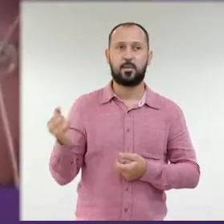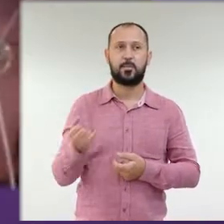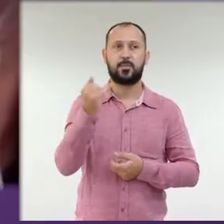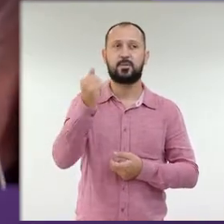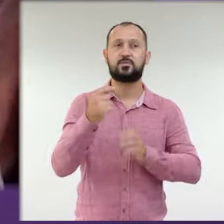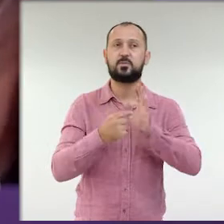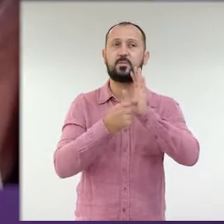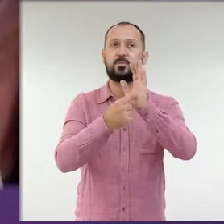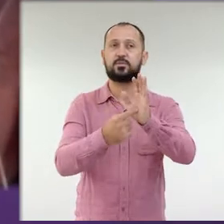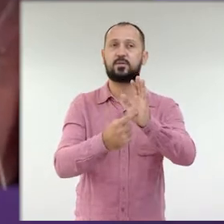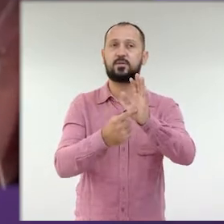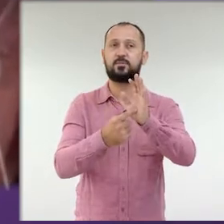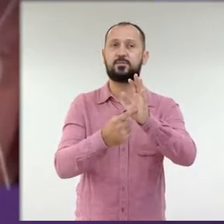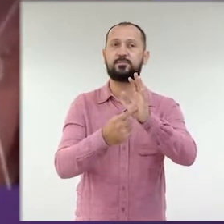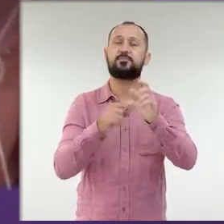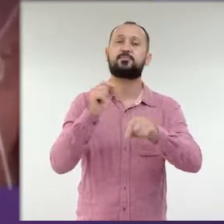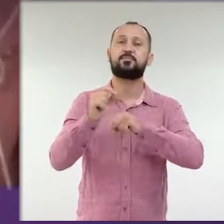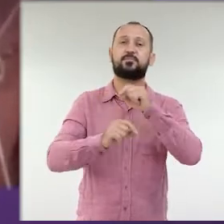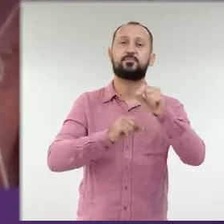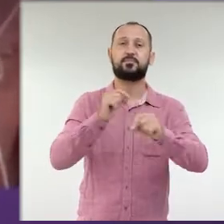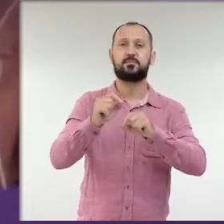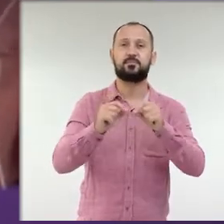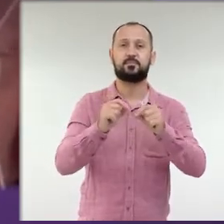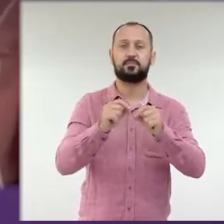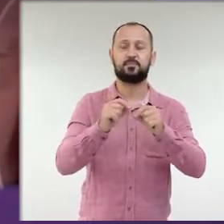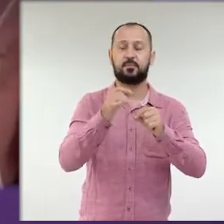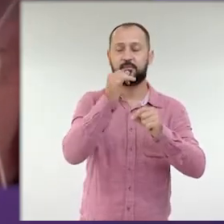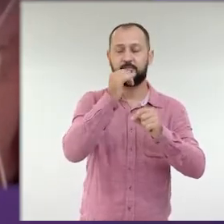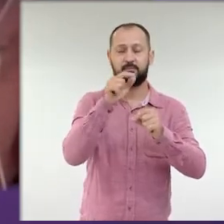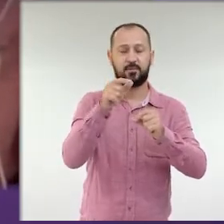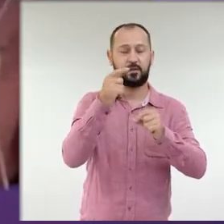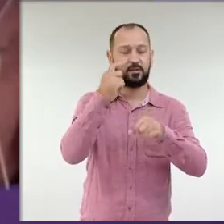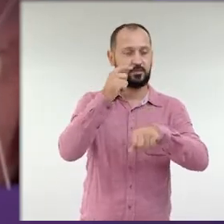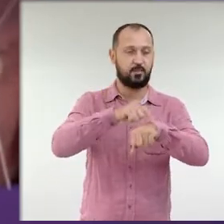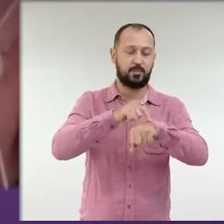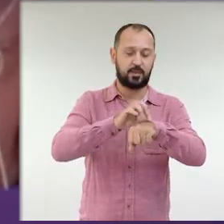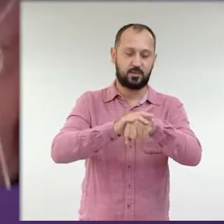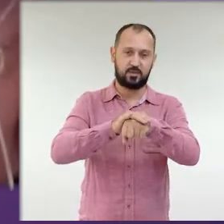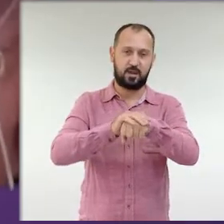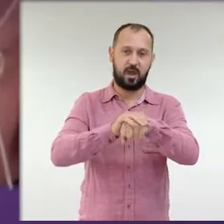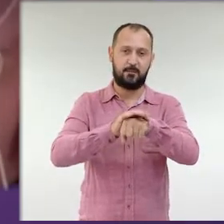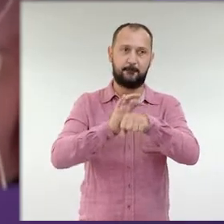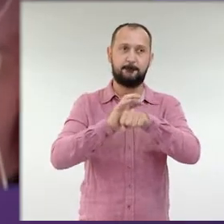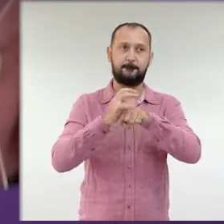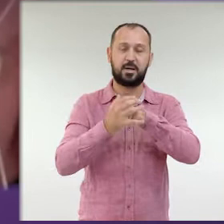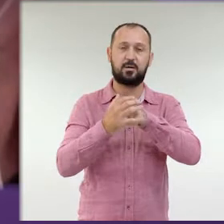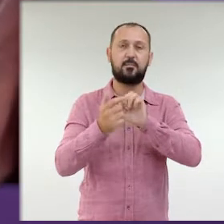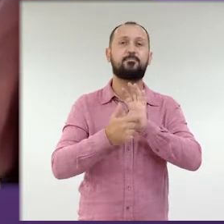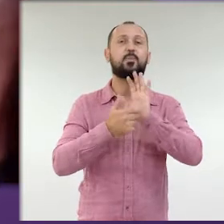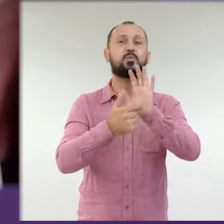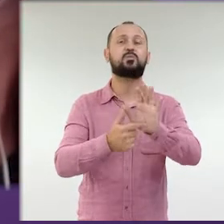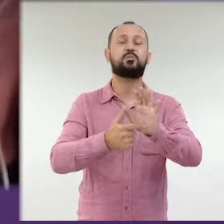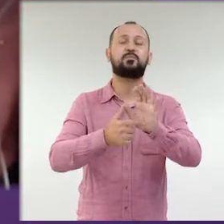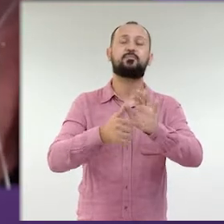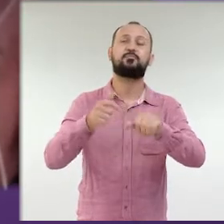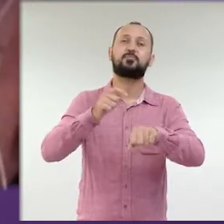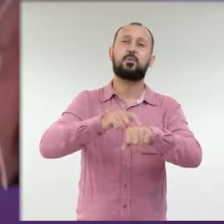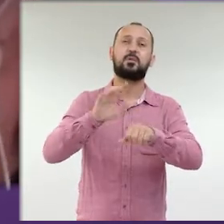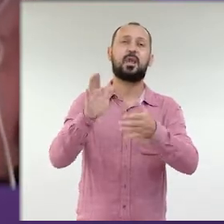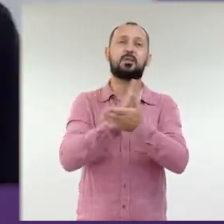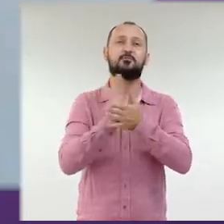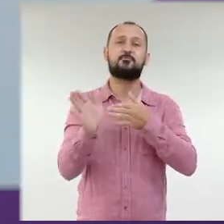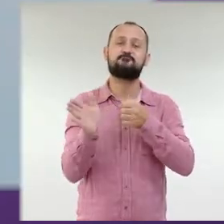Importante frisar esse ponto que o distanciamento físico e a pandemia, ela trouxe à tona questões que às vezes